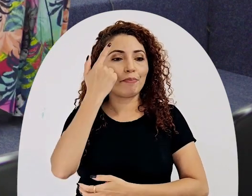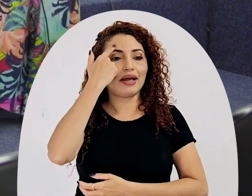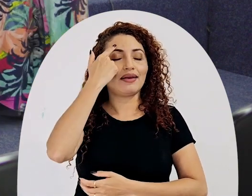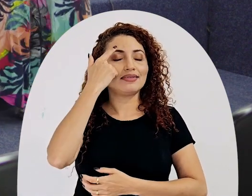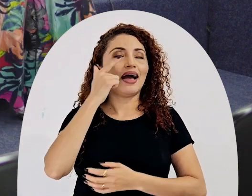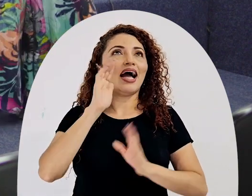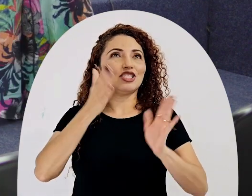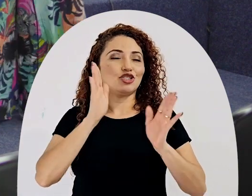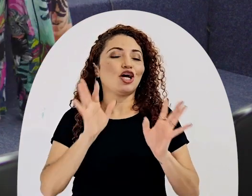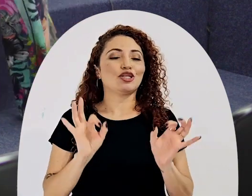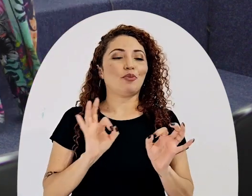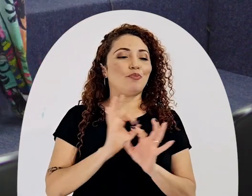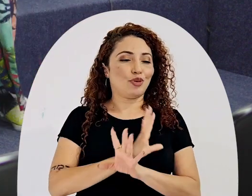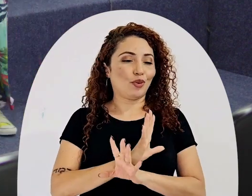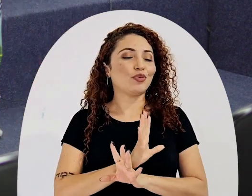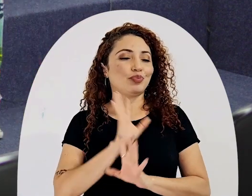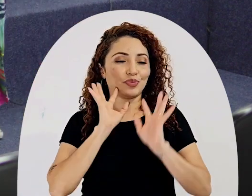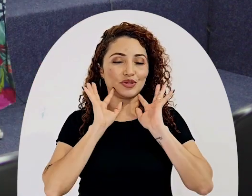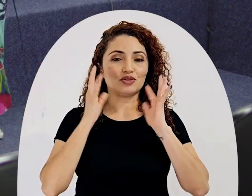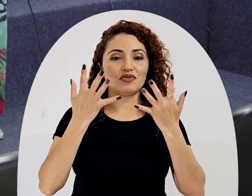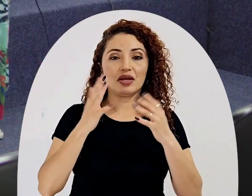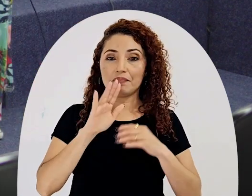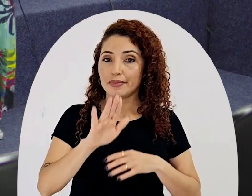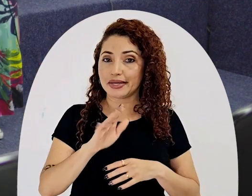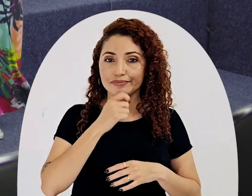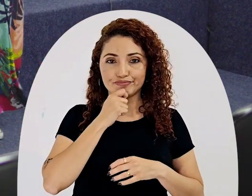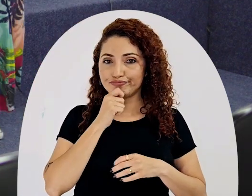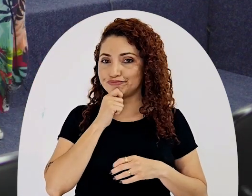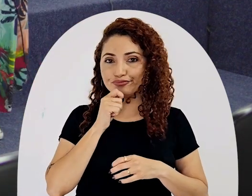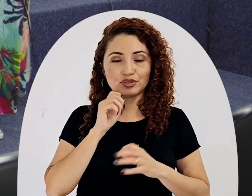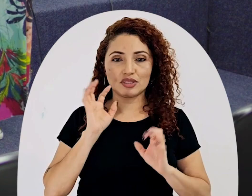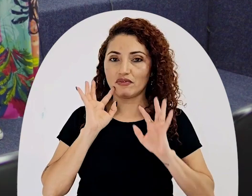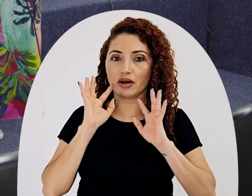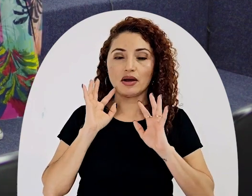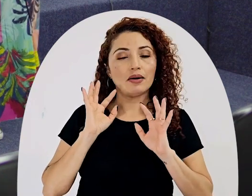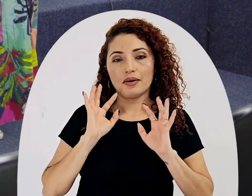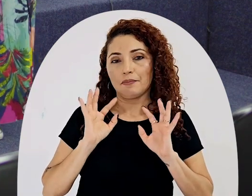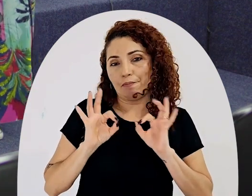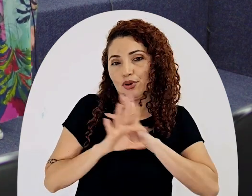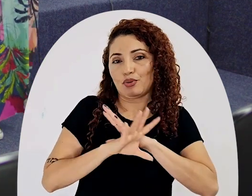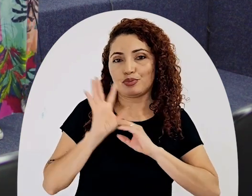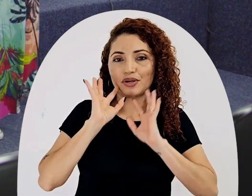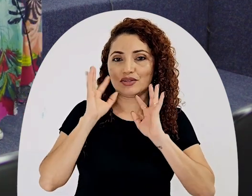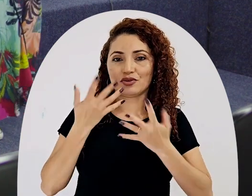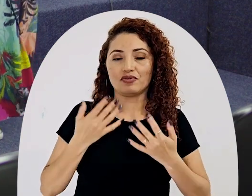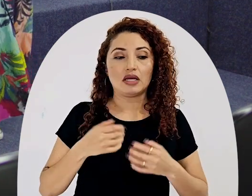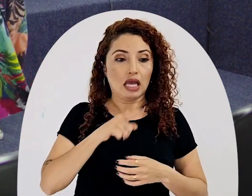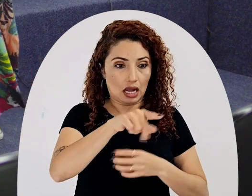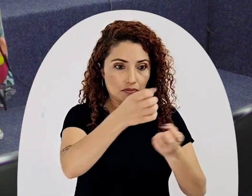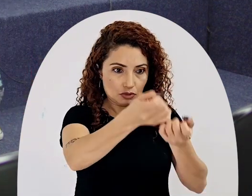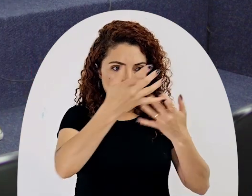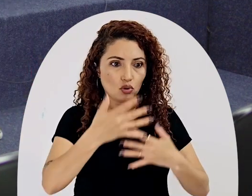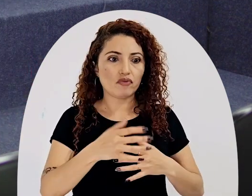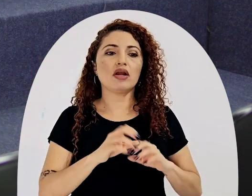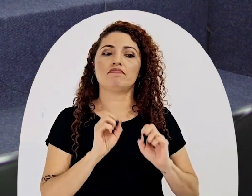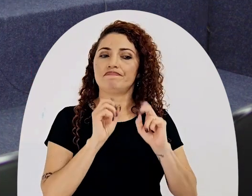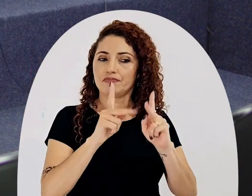mas não estamos preparados para tal. E, quando ela me relatou, eu falei assim, tá, eu vou te